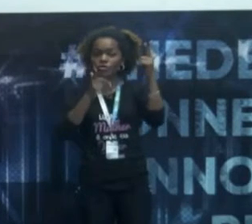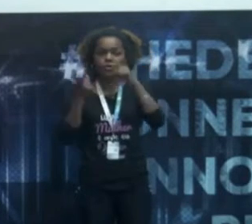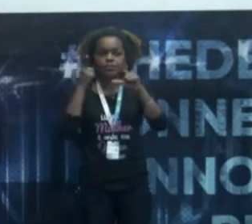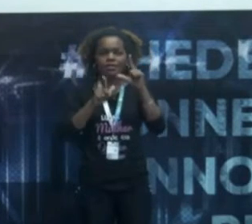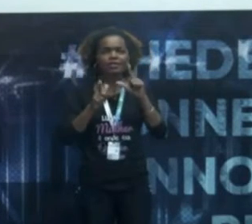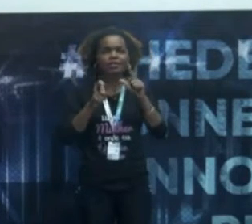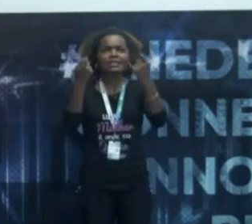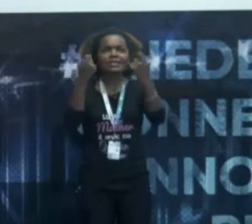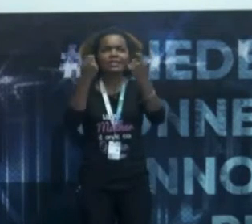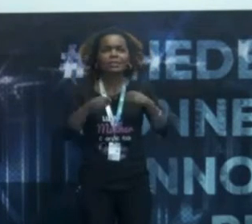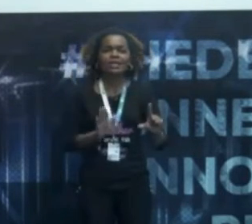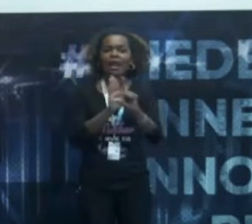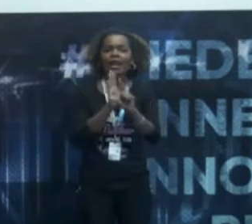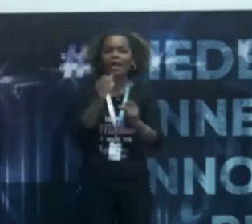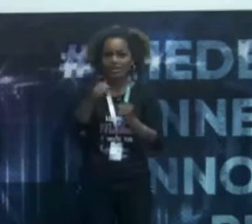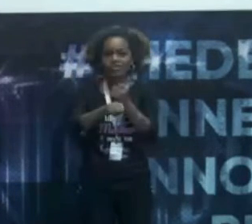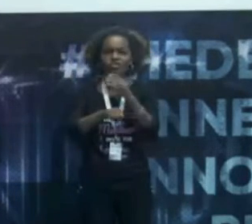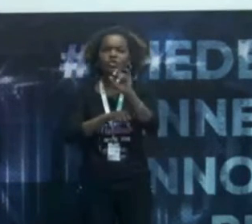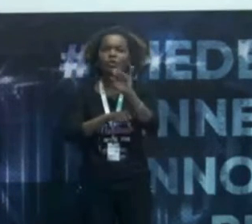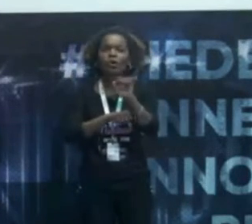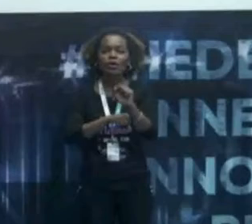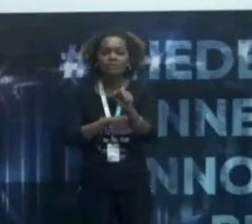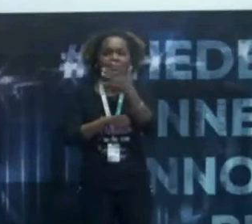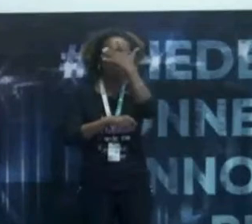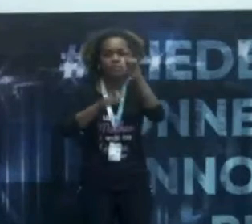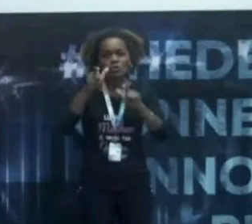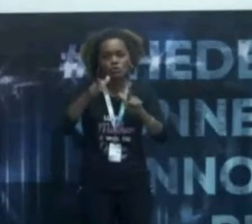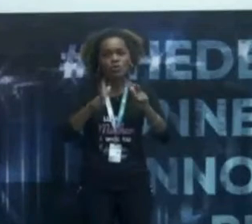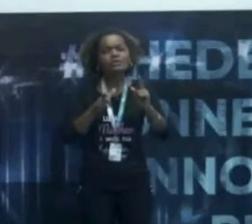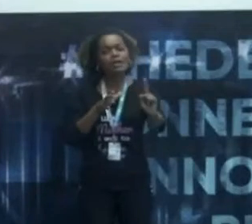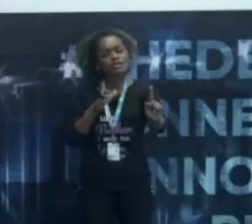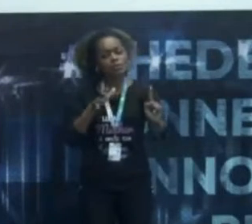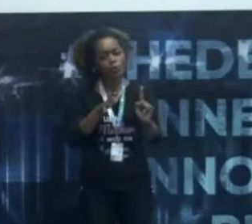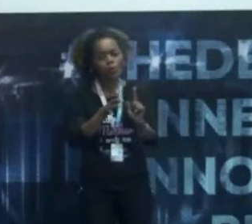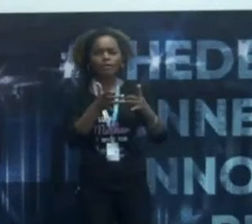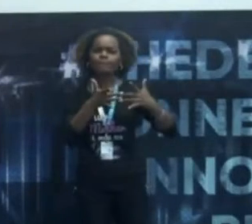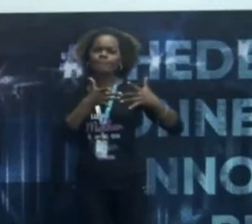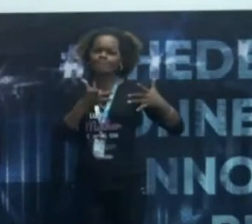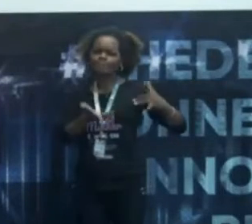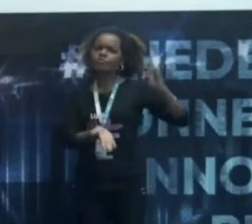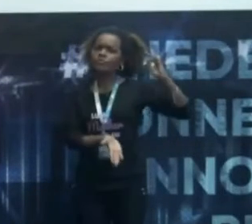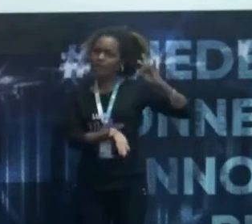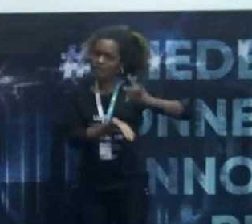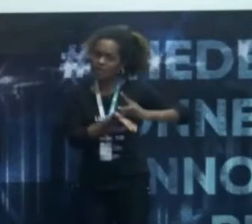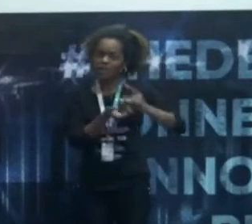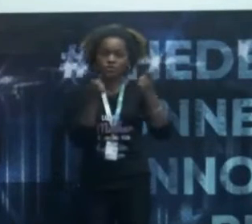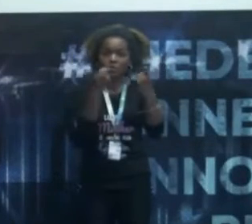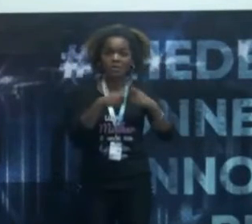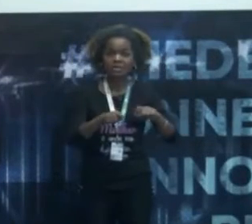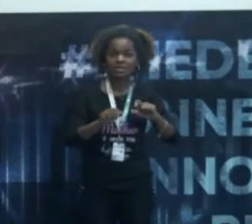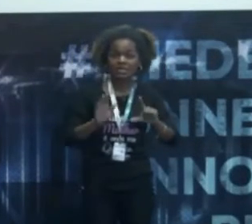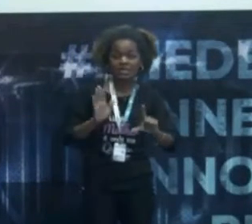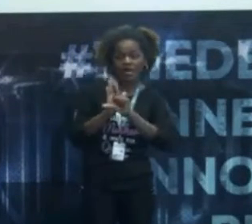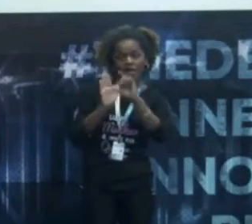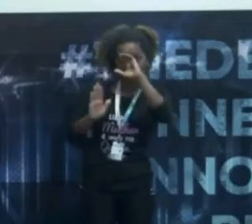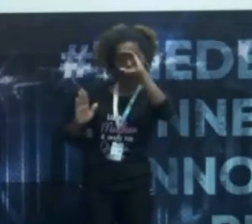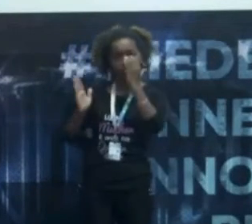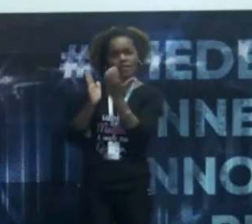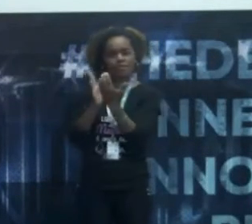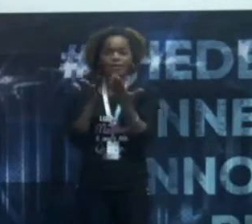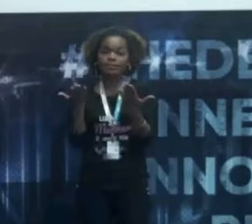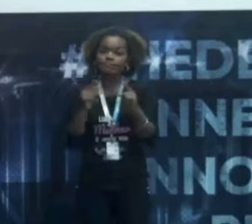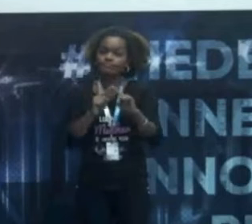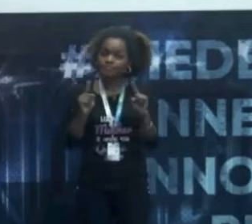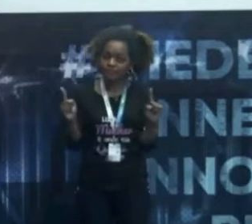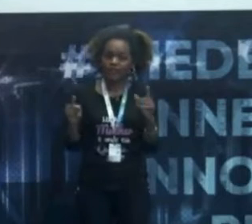cota, coisa nenhuma, e as pessoas estão incluídas porque estão mesmo verdadeiramente, né? Mas eu